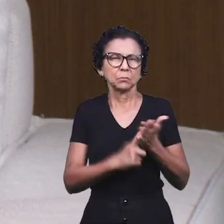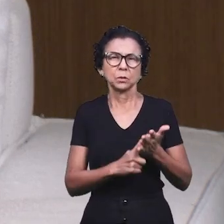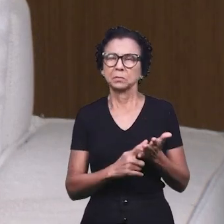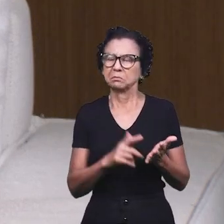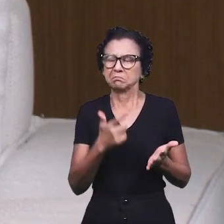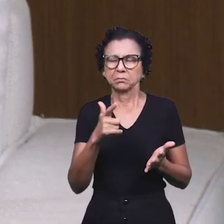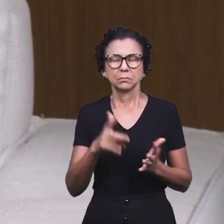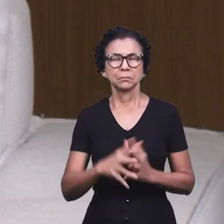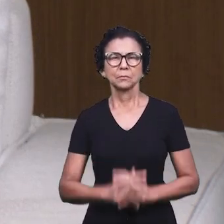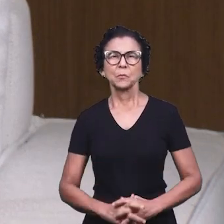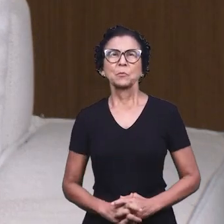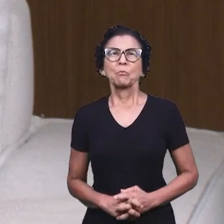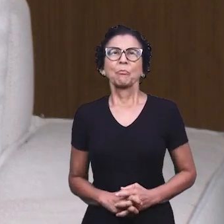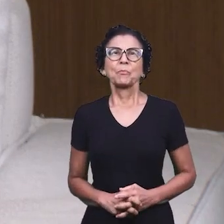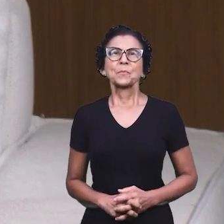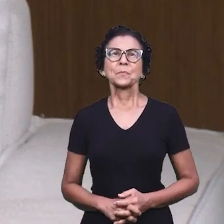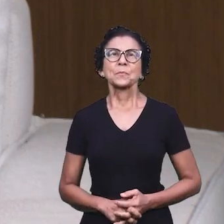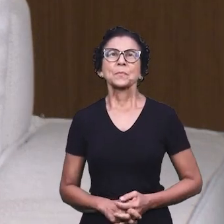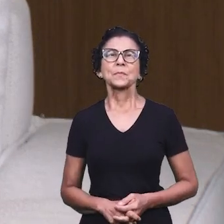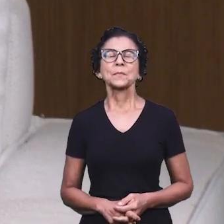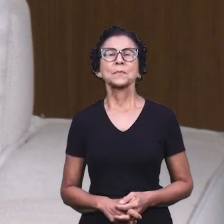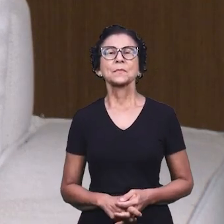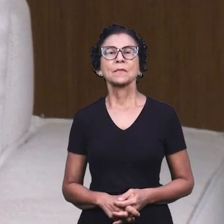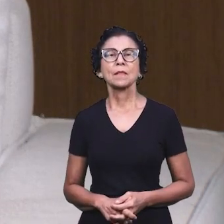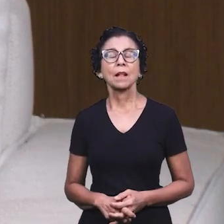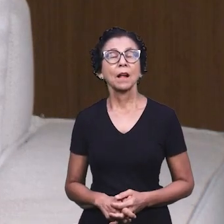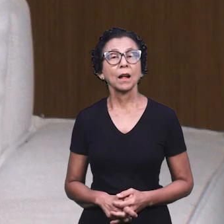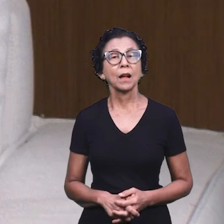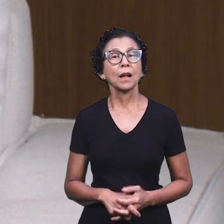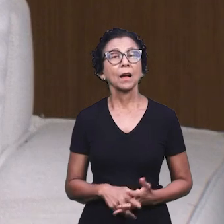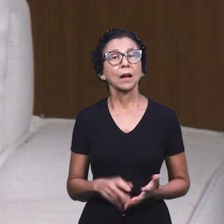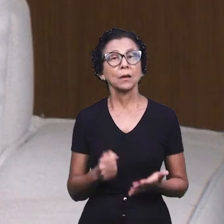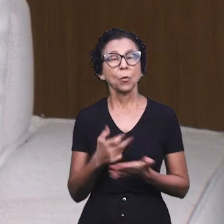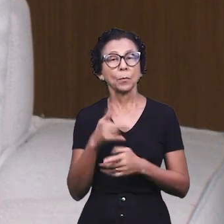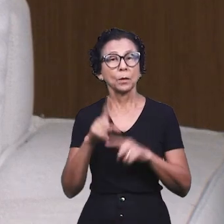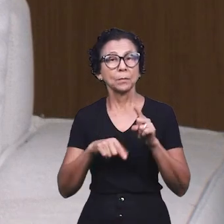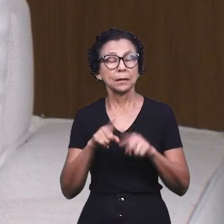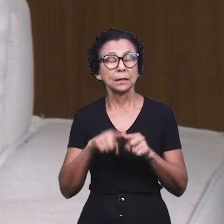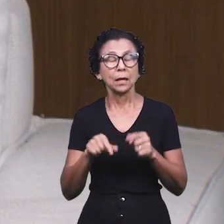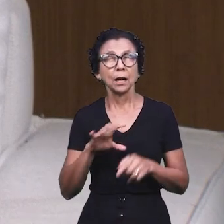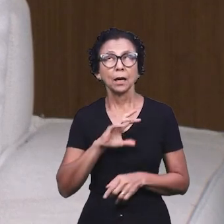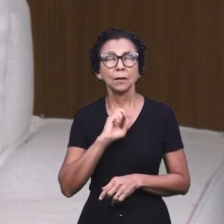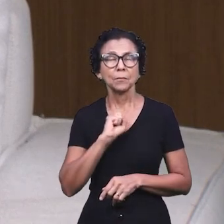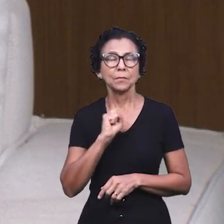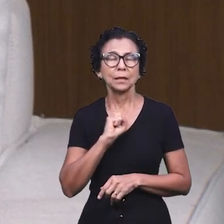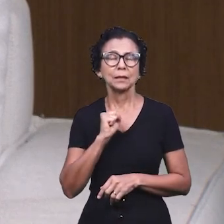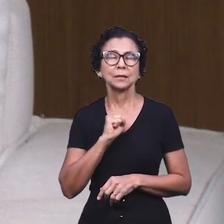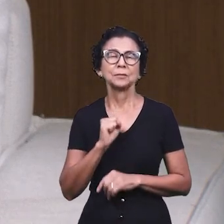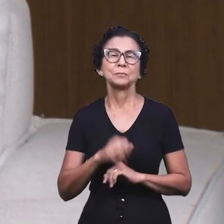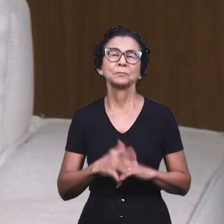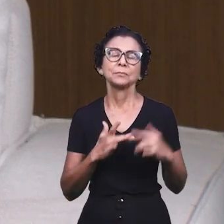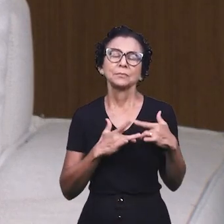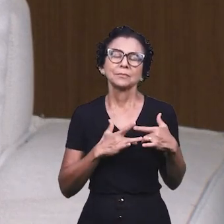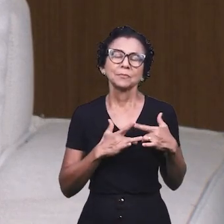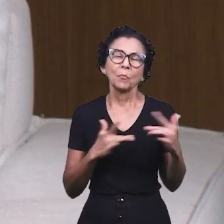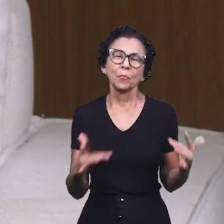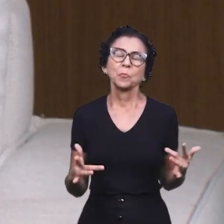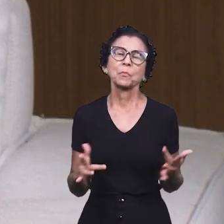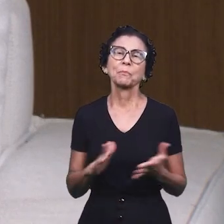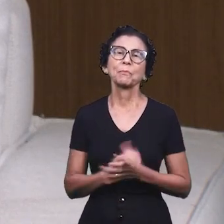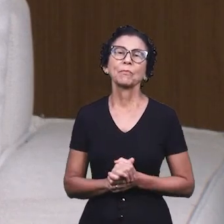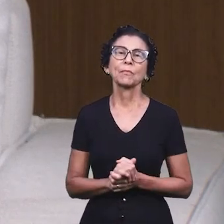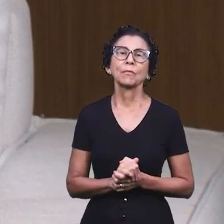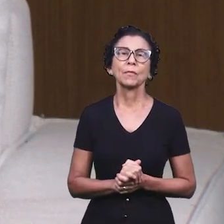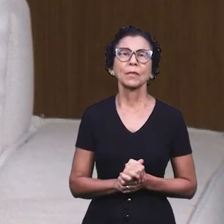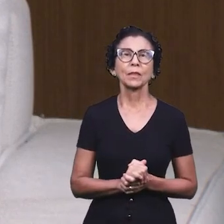de um trabalho autônomo. Então, eu comprei esse azulejo, me apaixonei pelo trabalho e falei, é isso que eu quero fazer. E